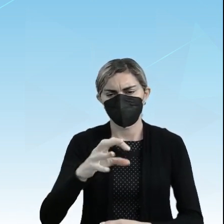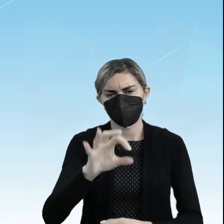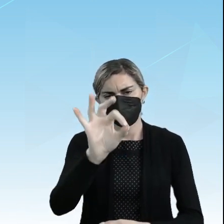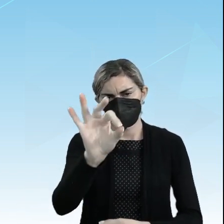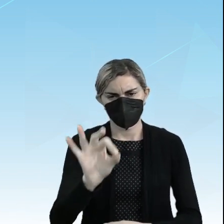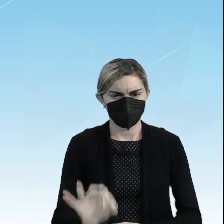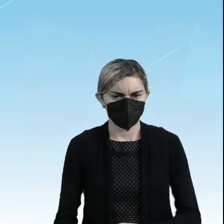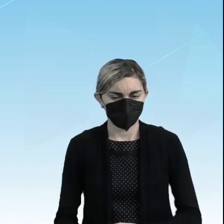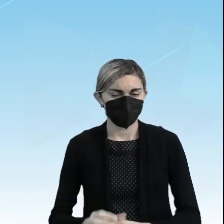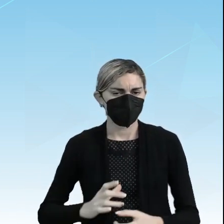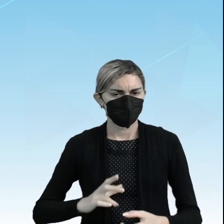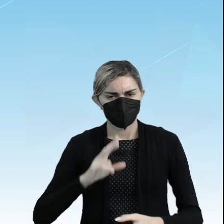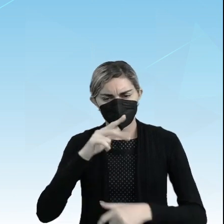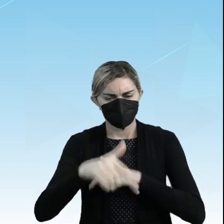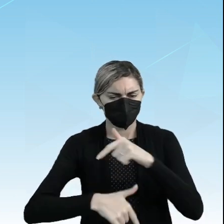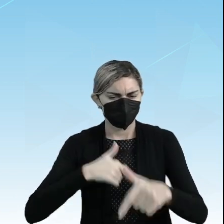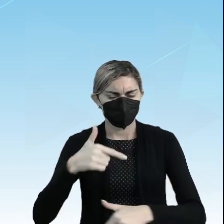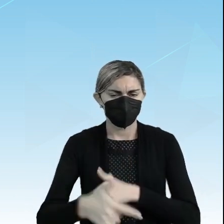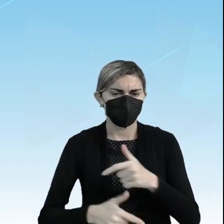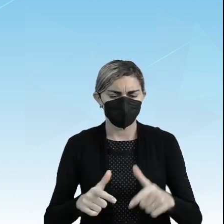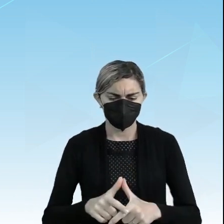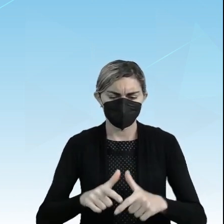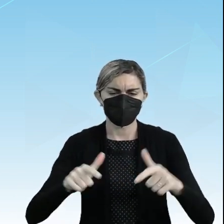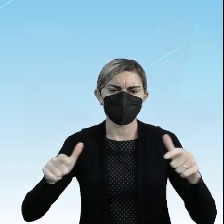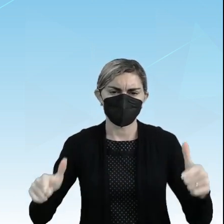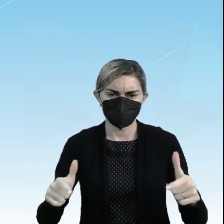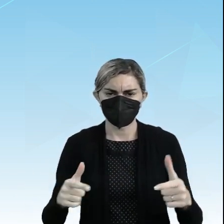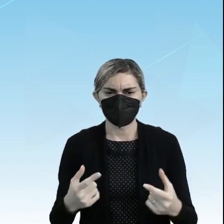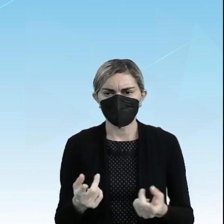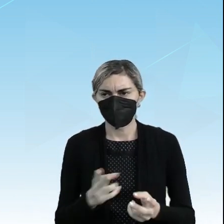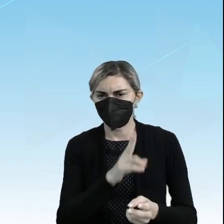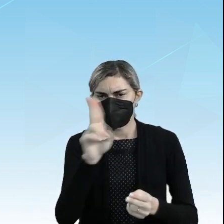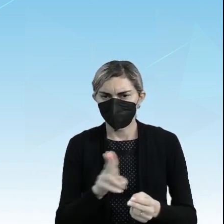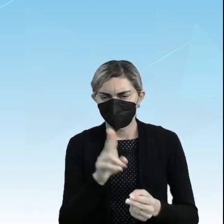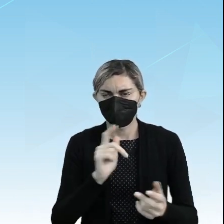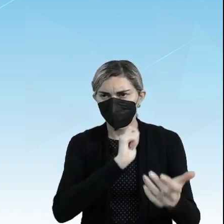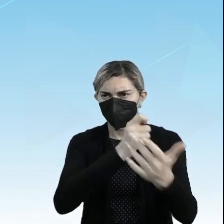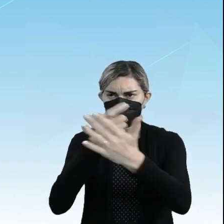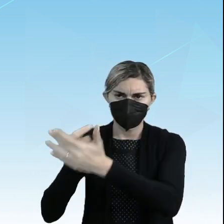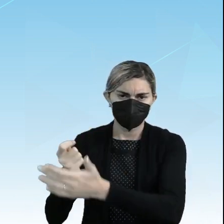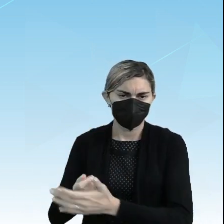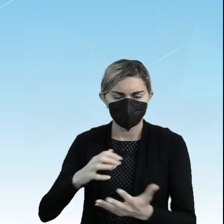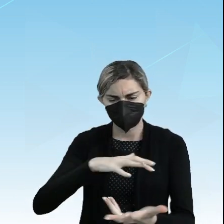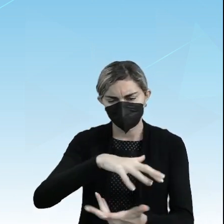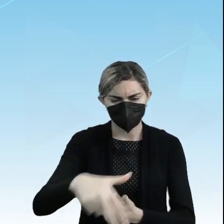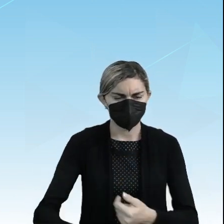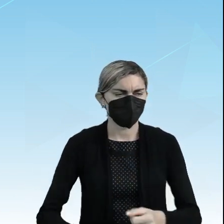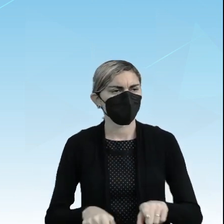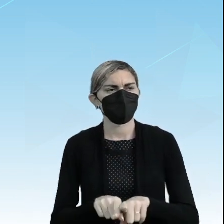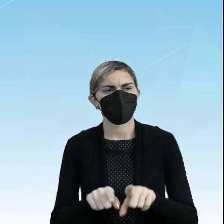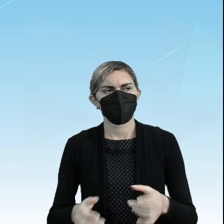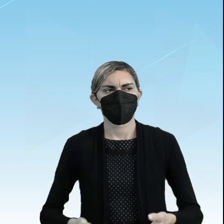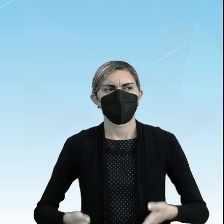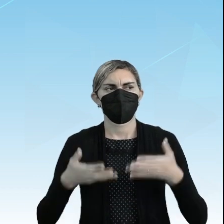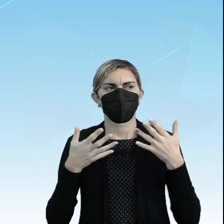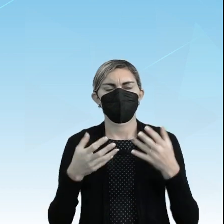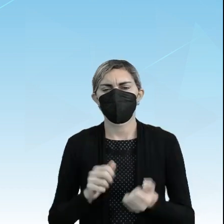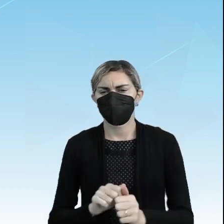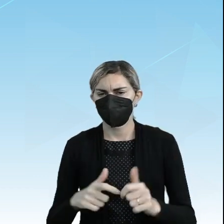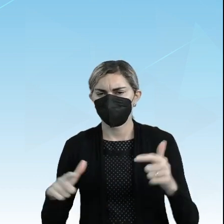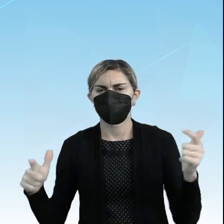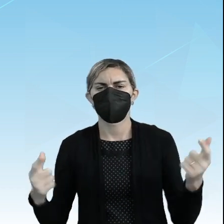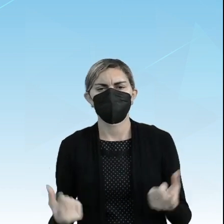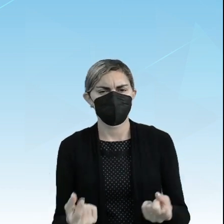45% de força de trabalho e o maior poder de consumo do mundo, tá? E destaca-se também pela abundância das